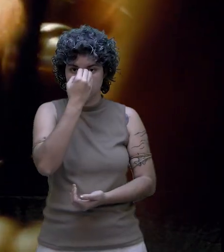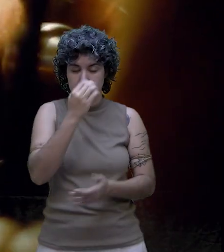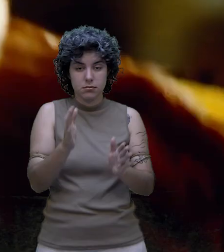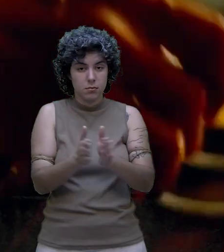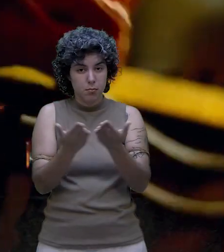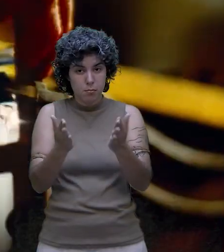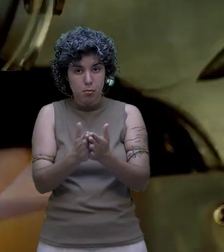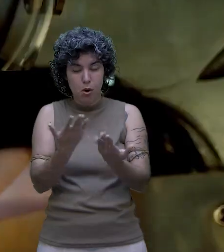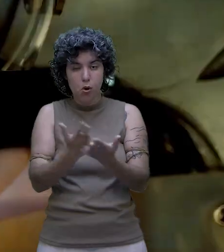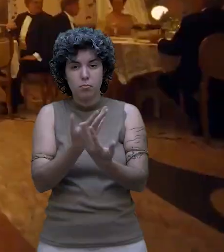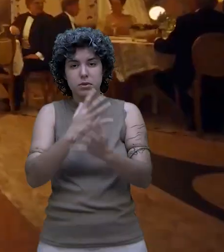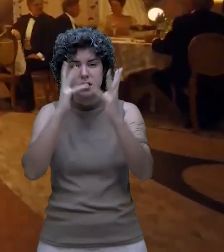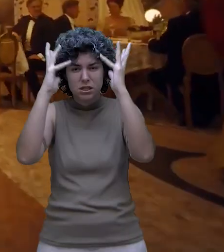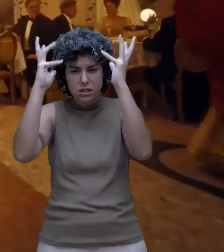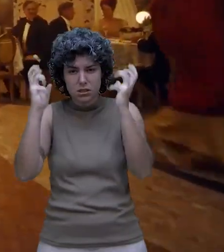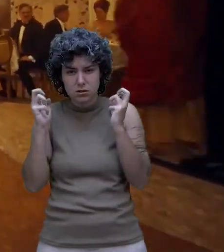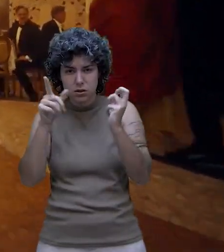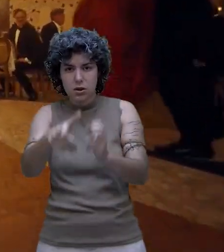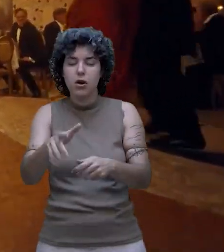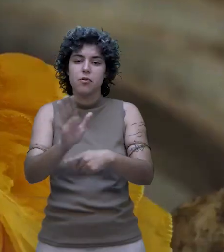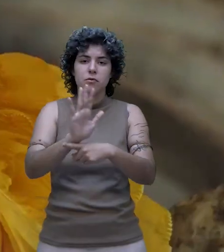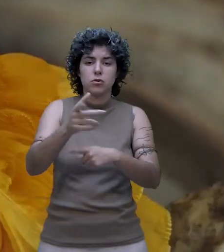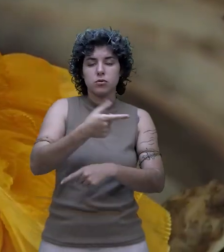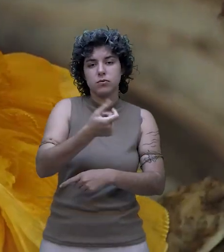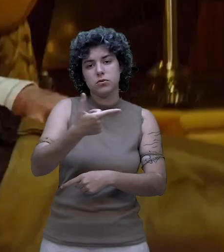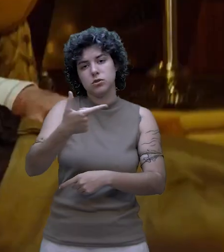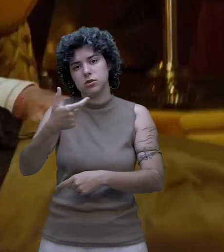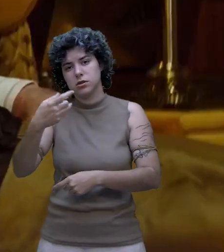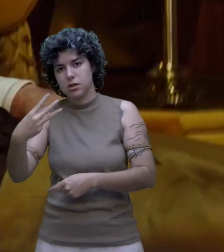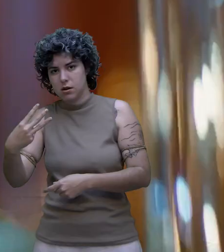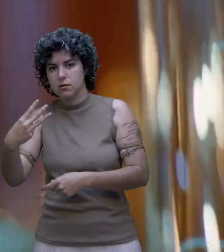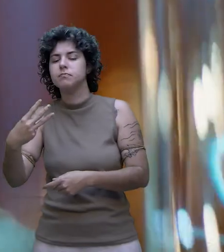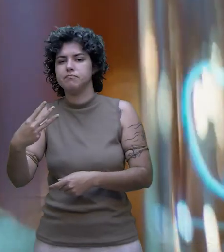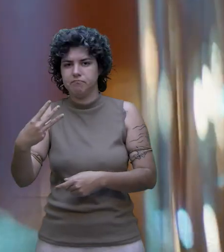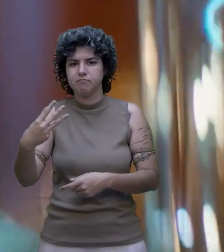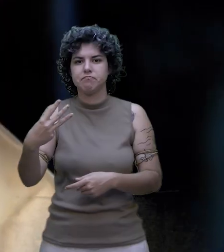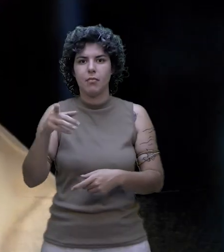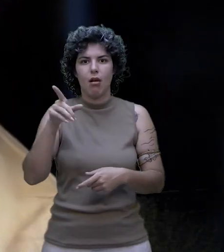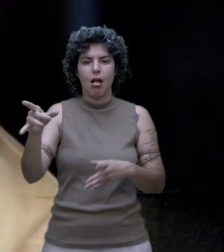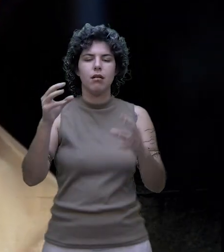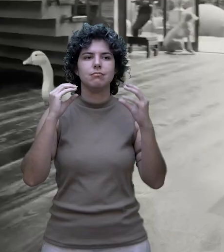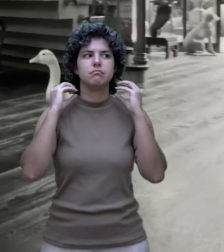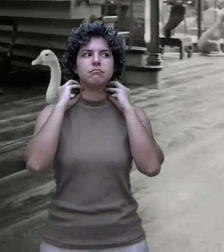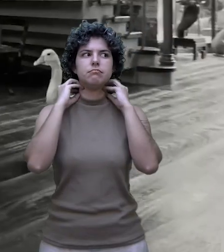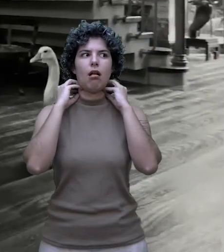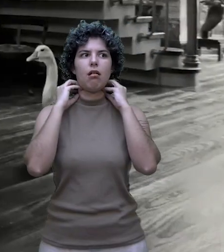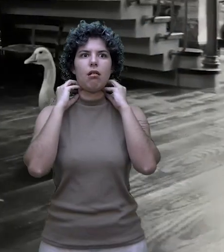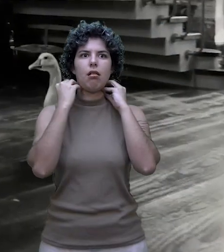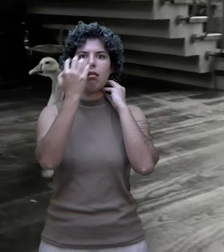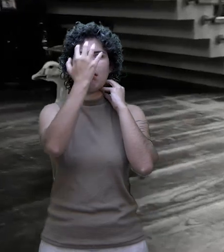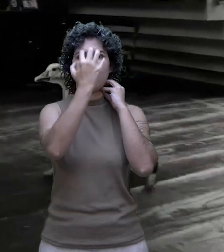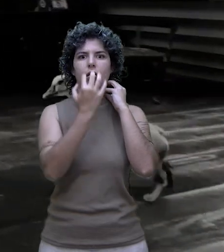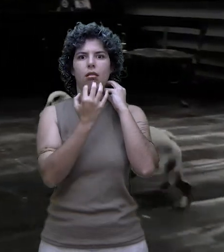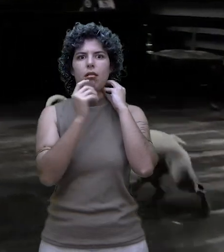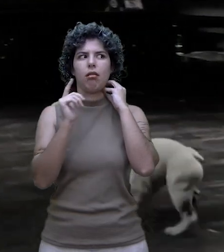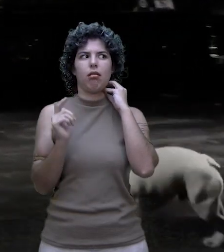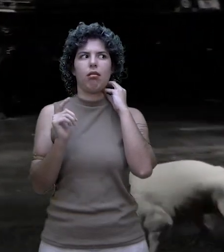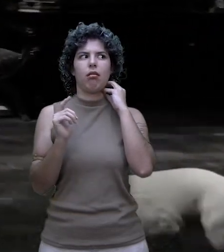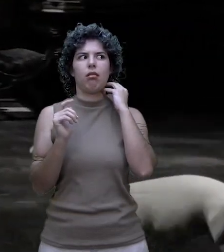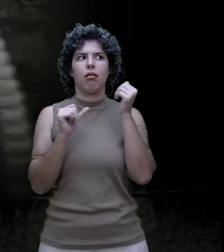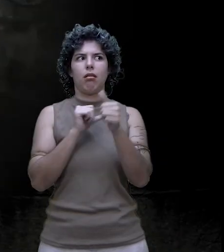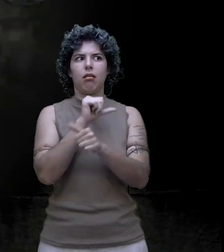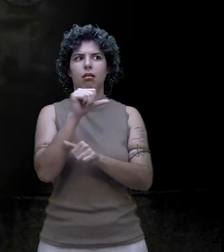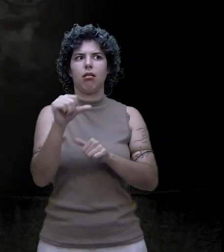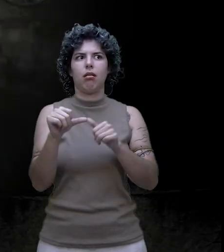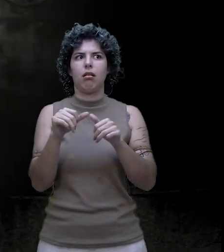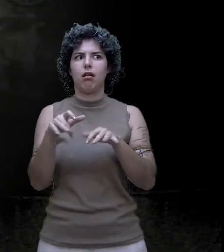Pobres Criaturas, filme de 2023. Bella Baxter, a Frankenstein que escolheu ser deusa. This is Bella.